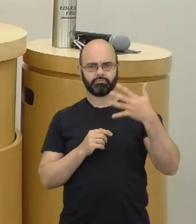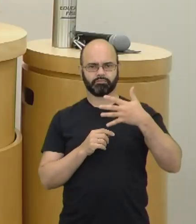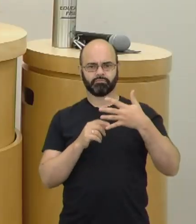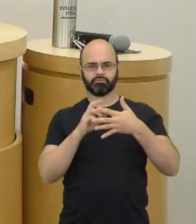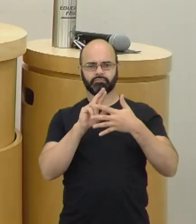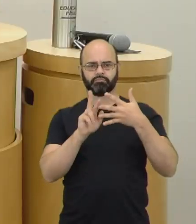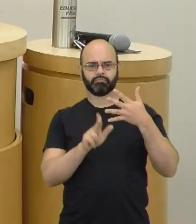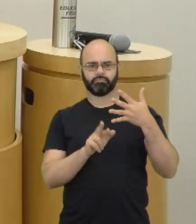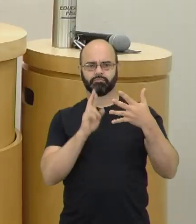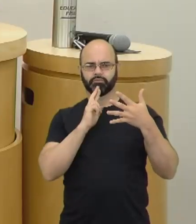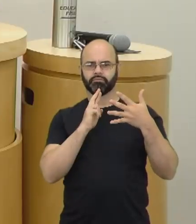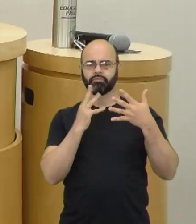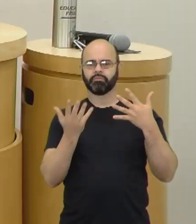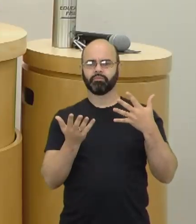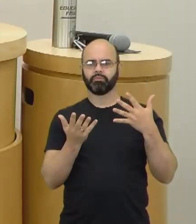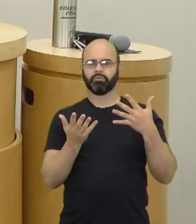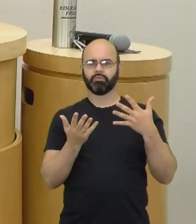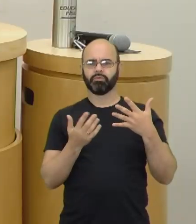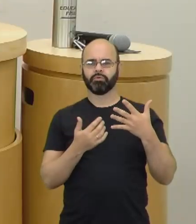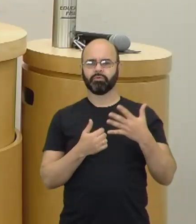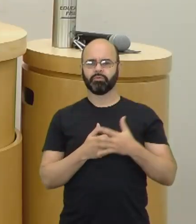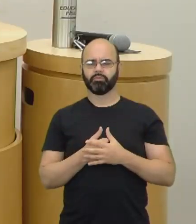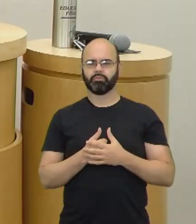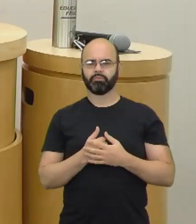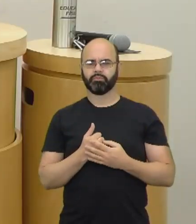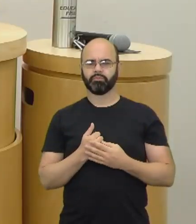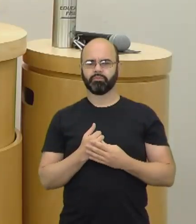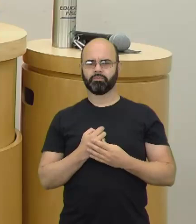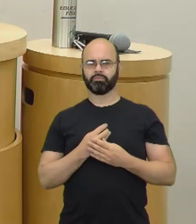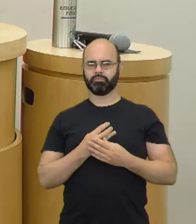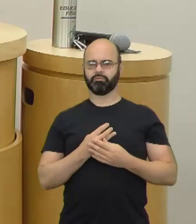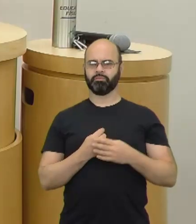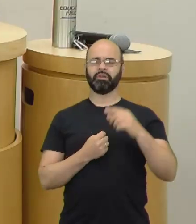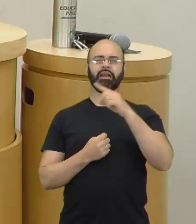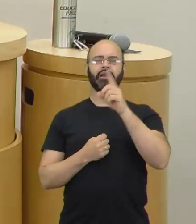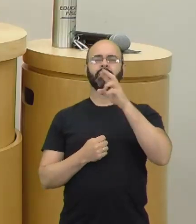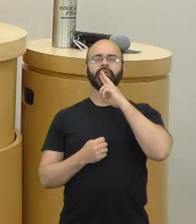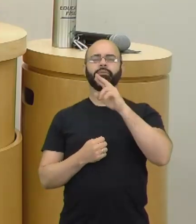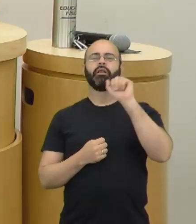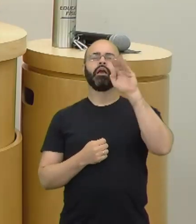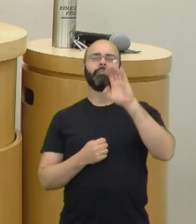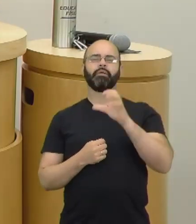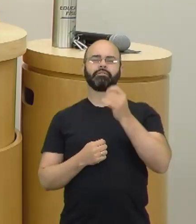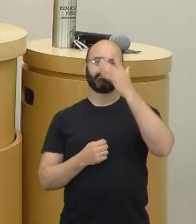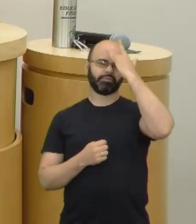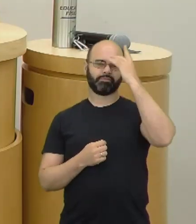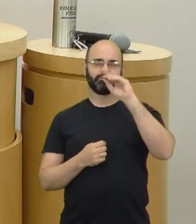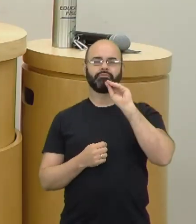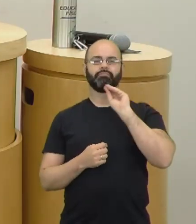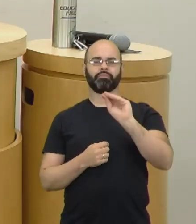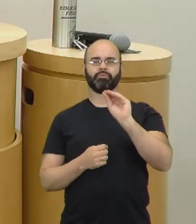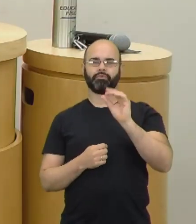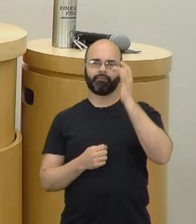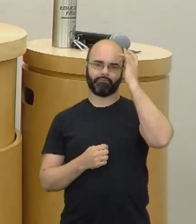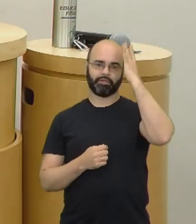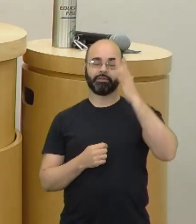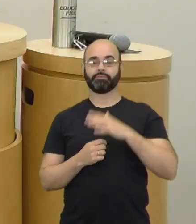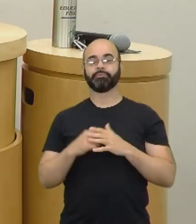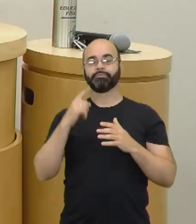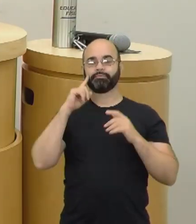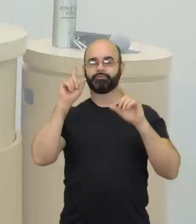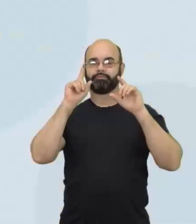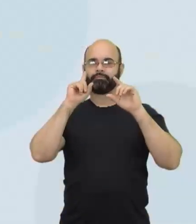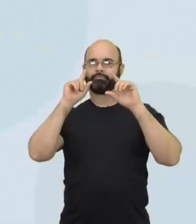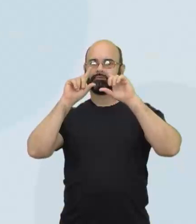fazer. O que você acha melhor? Não, vamos, como que tá? Enquete, solta o play. Daí eles vão lá responder A, B, C. Tá bom. Então tá bom. Vamos lá. A estrutura